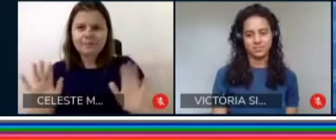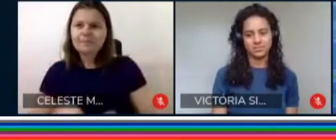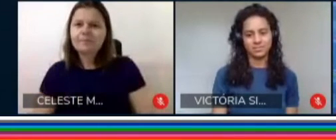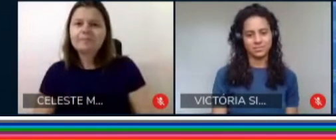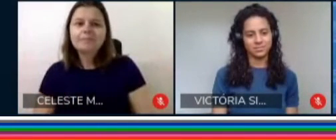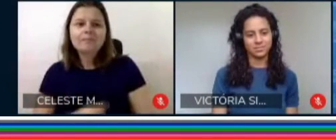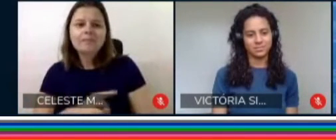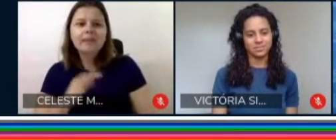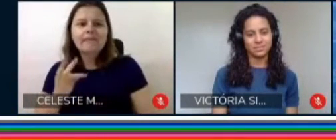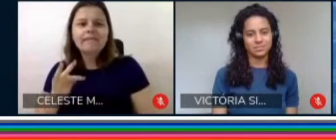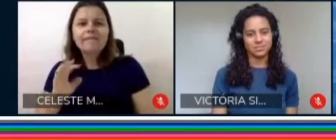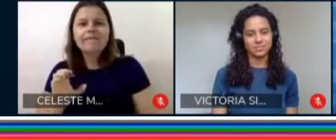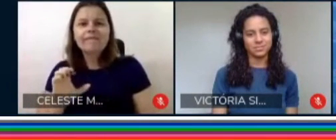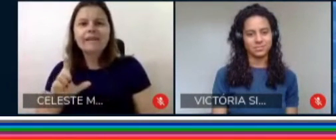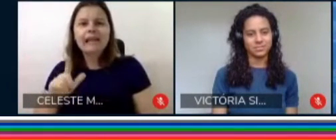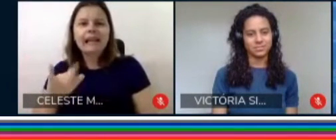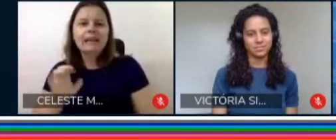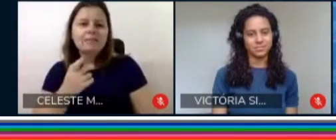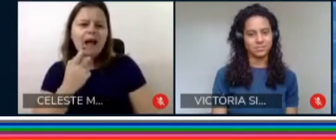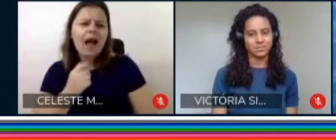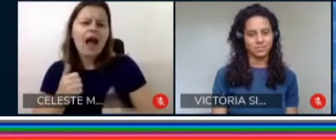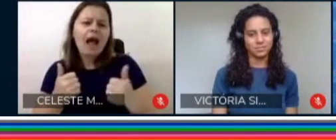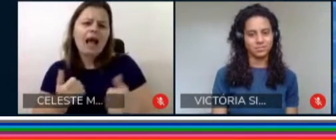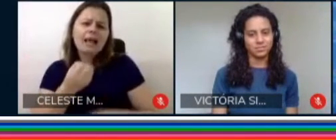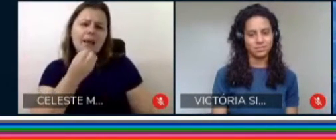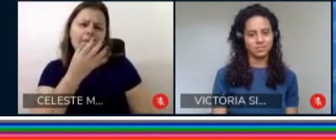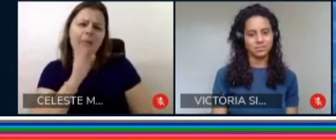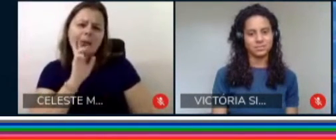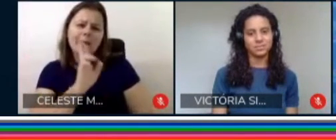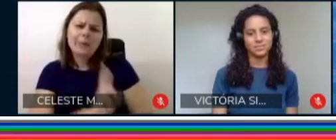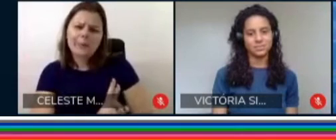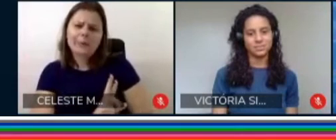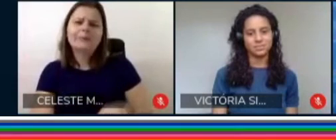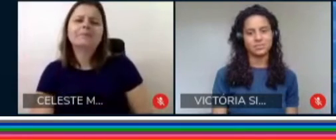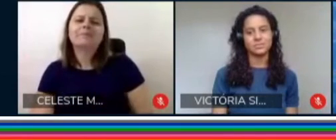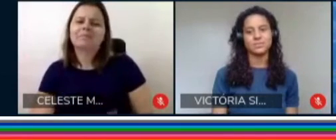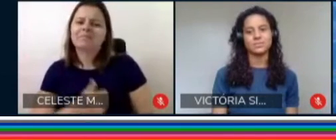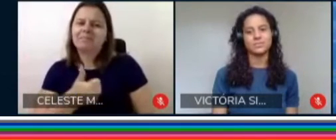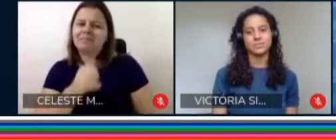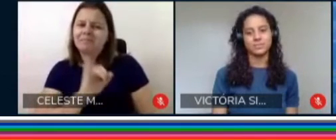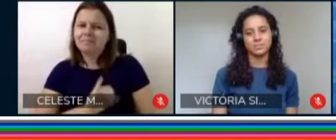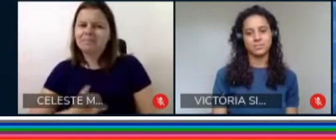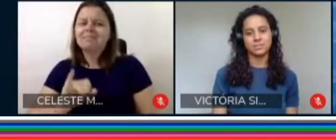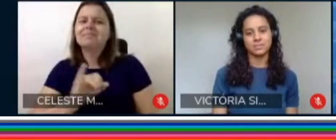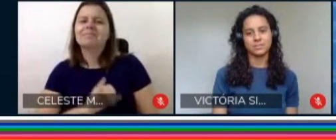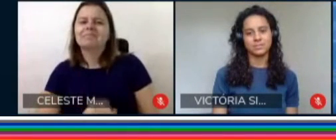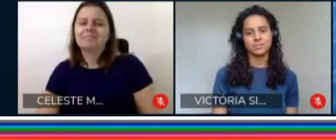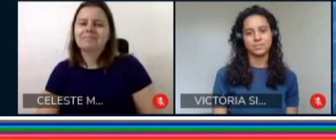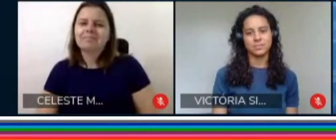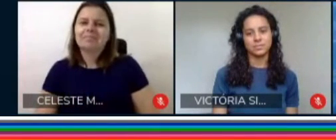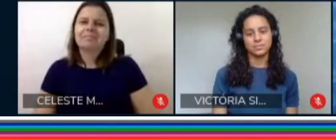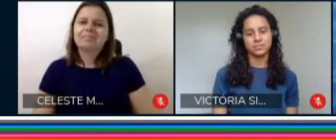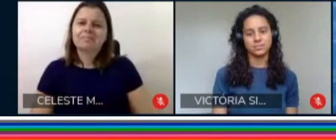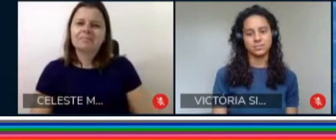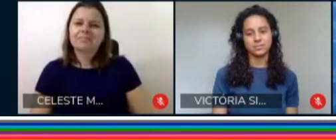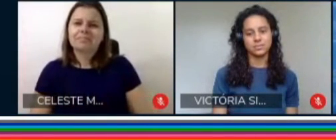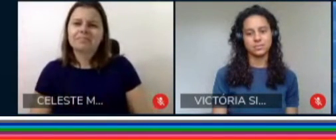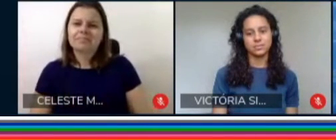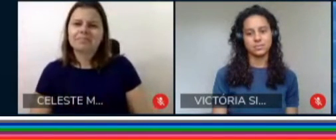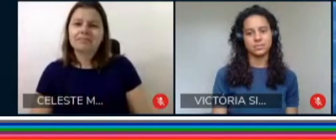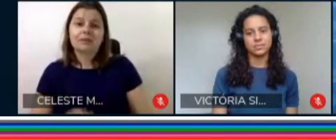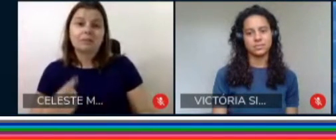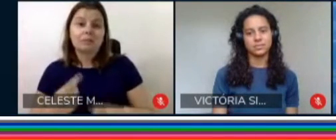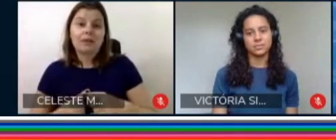Ah, Felipe comentou ali. Ai, que bom, Felipe. Isso que é importante, sabe? A gente vem muito cru, né,